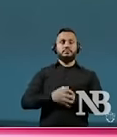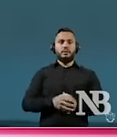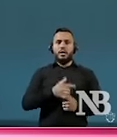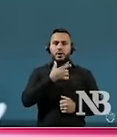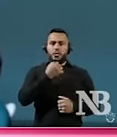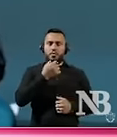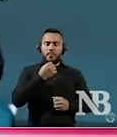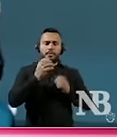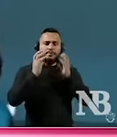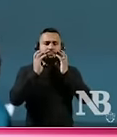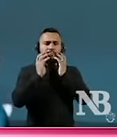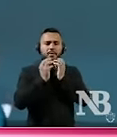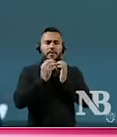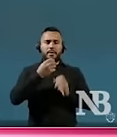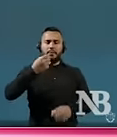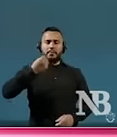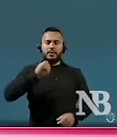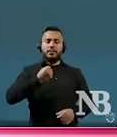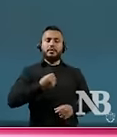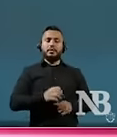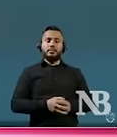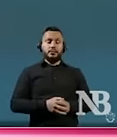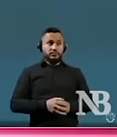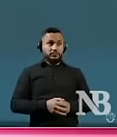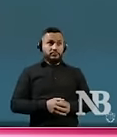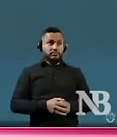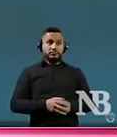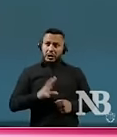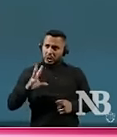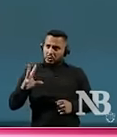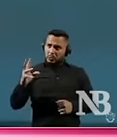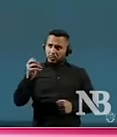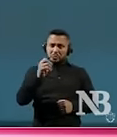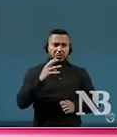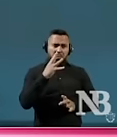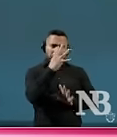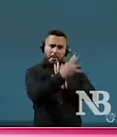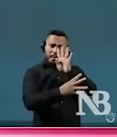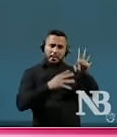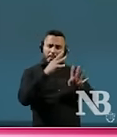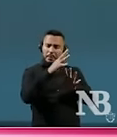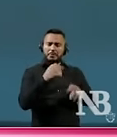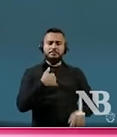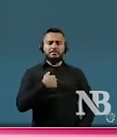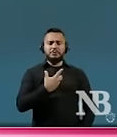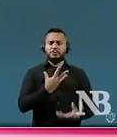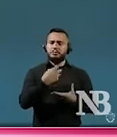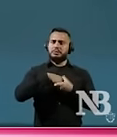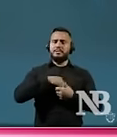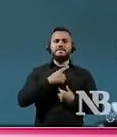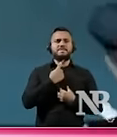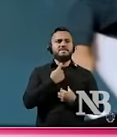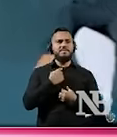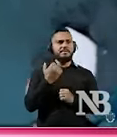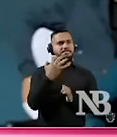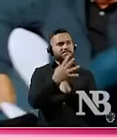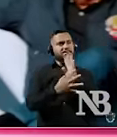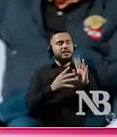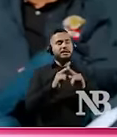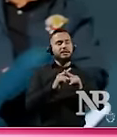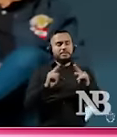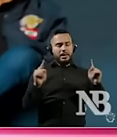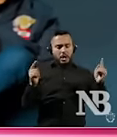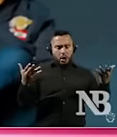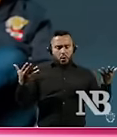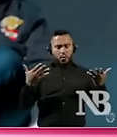olha, todo mundo aqui falou o que o meu coração desejava falar, mas hoje eu vou exercer aquilo que